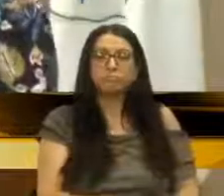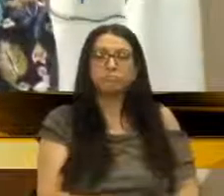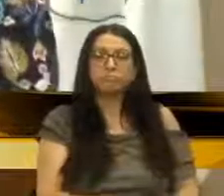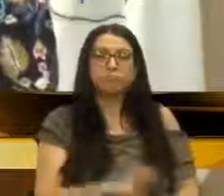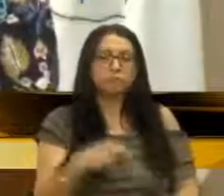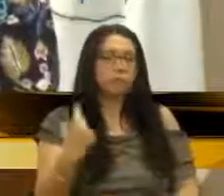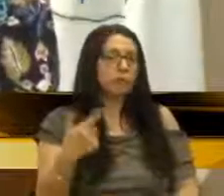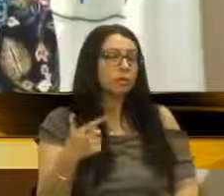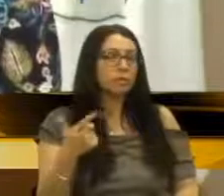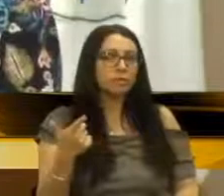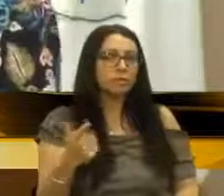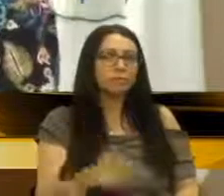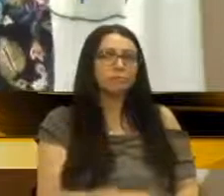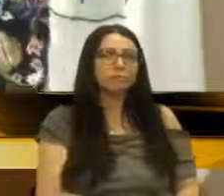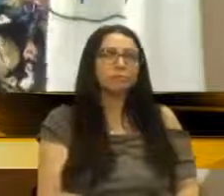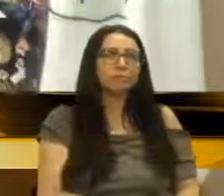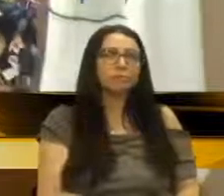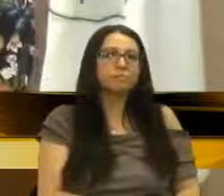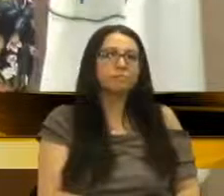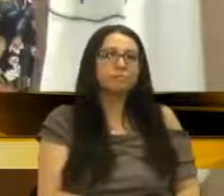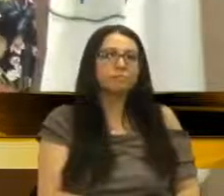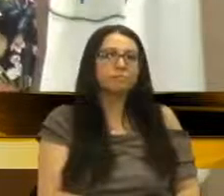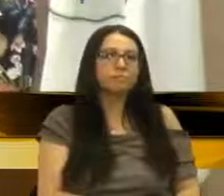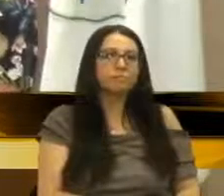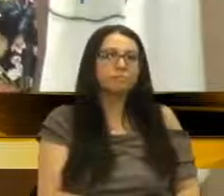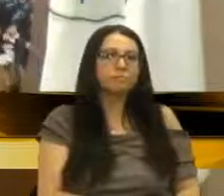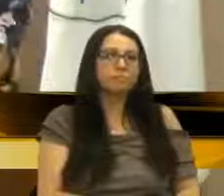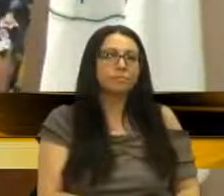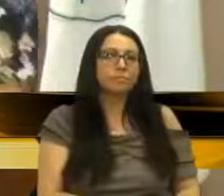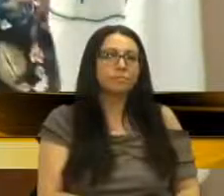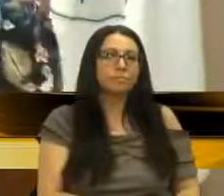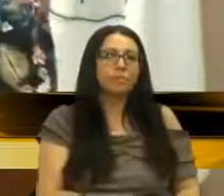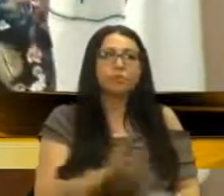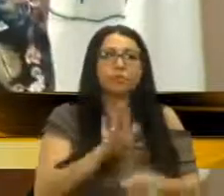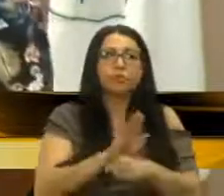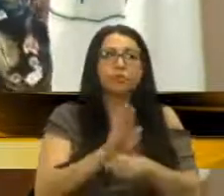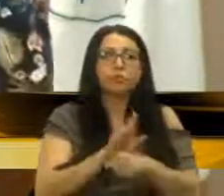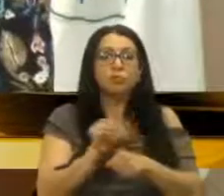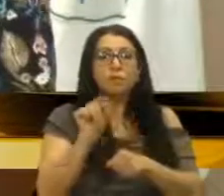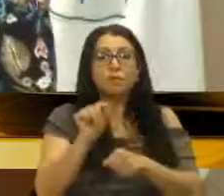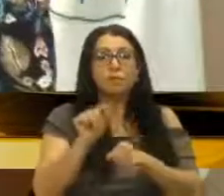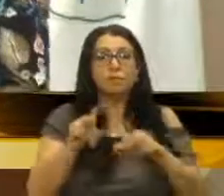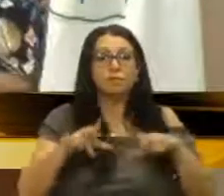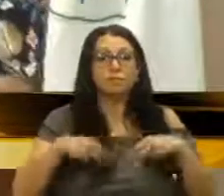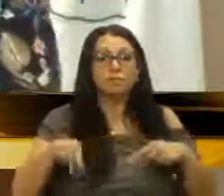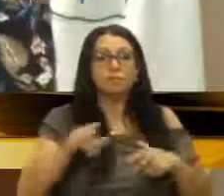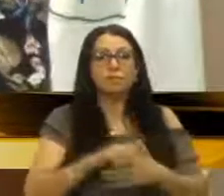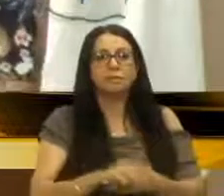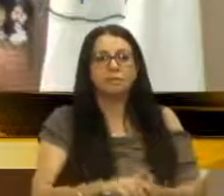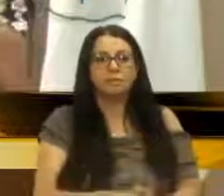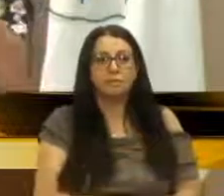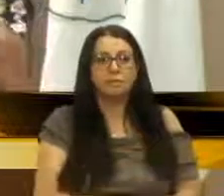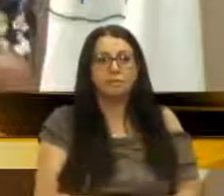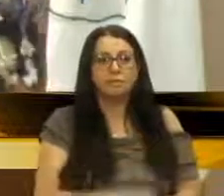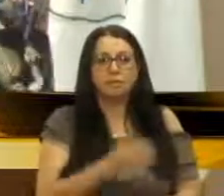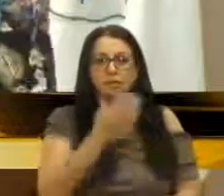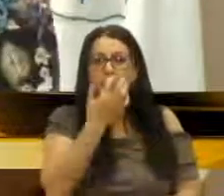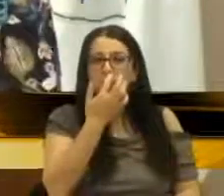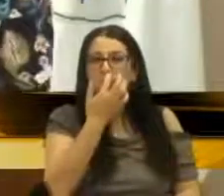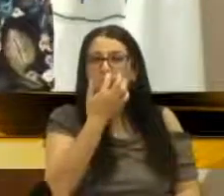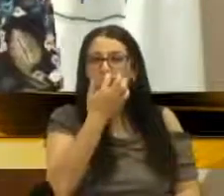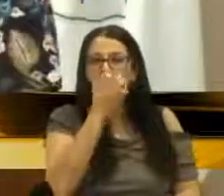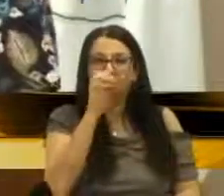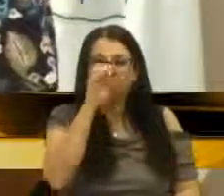temos a ele não tá tendo a contribuição que ele merece todos os impostos que lhe paga todo o sofrimento que ele